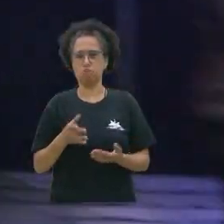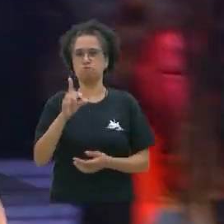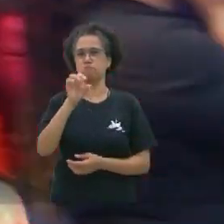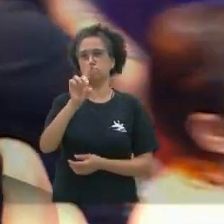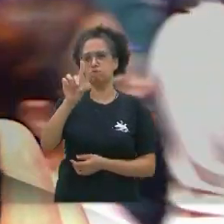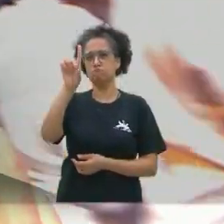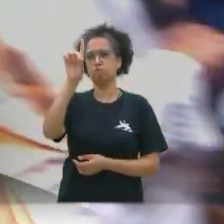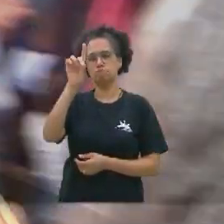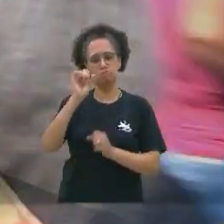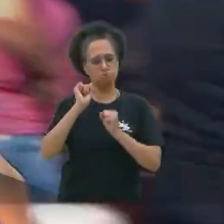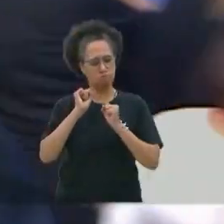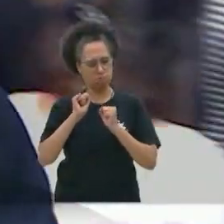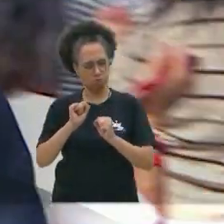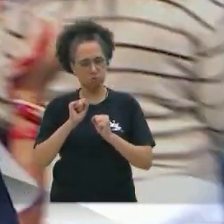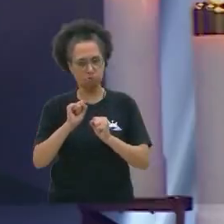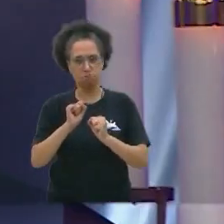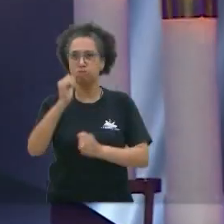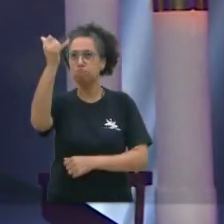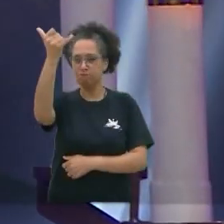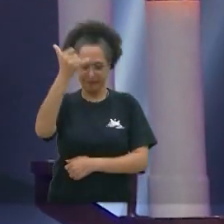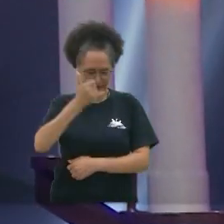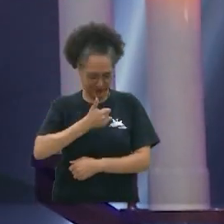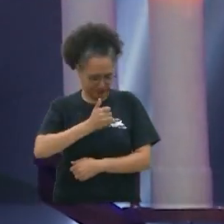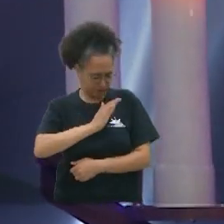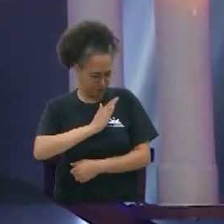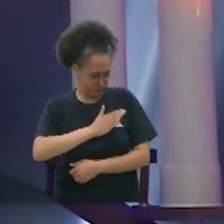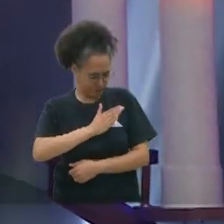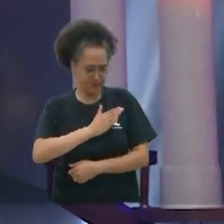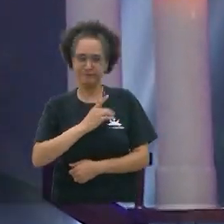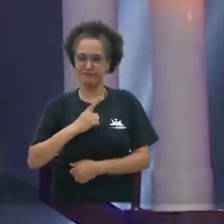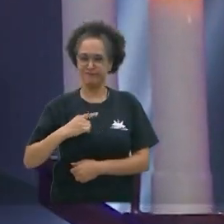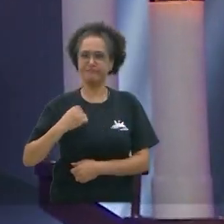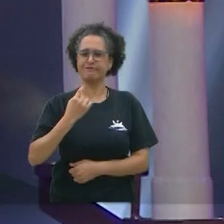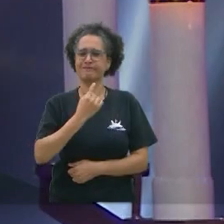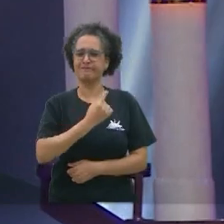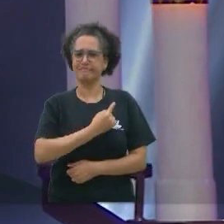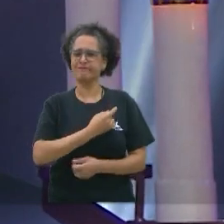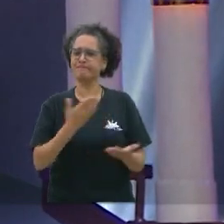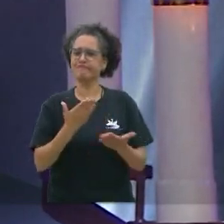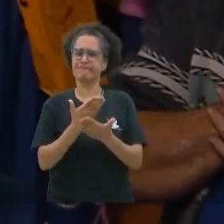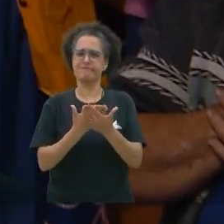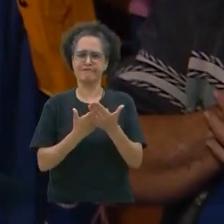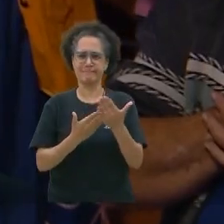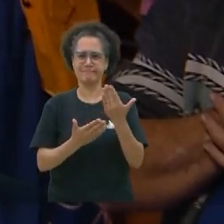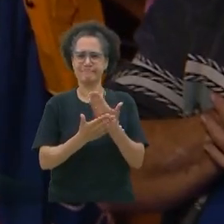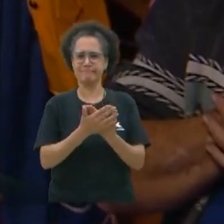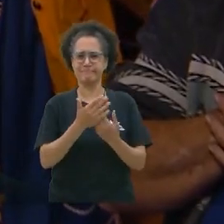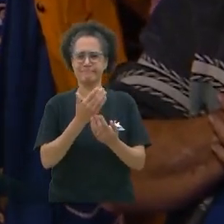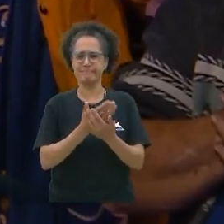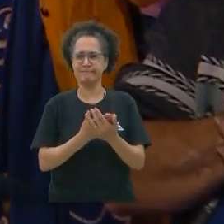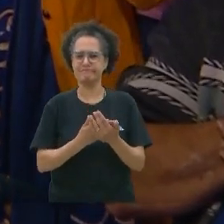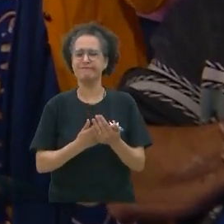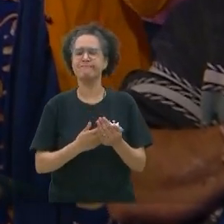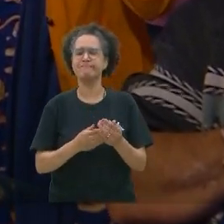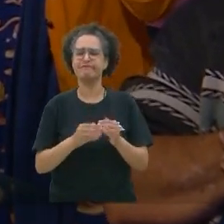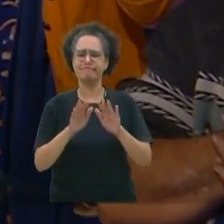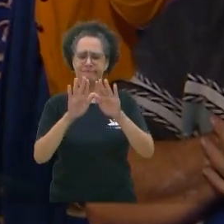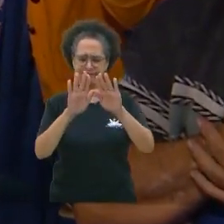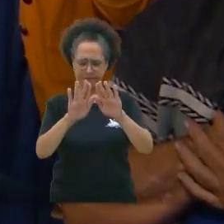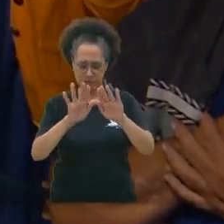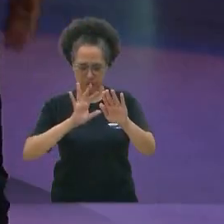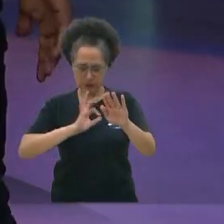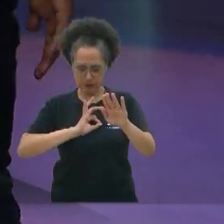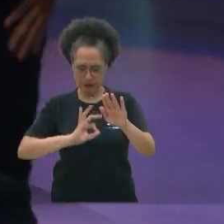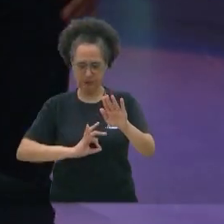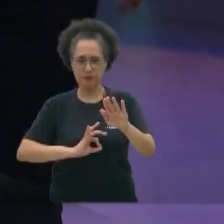possa falar aos nossos corações. Vamos estender as nossas mãos. E padre, se o senhor